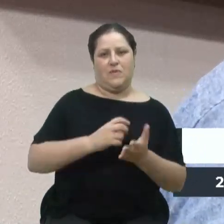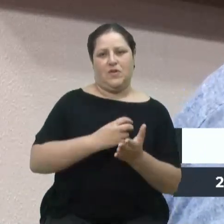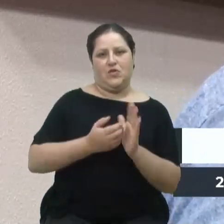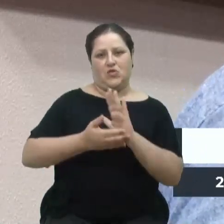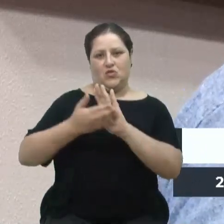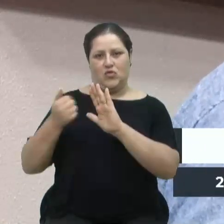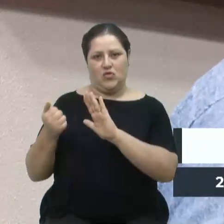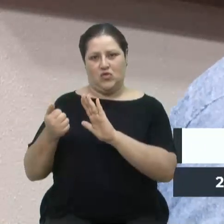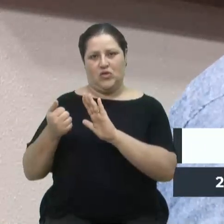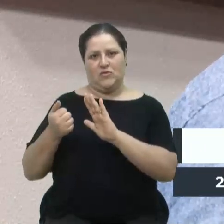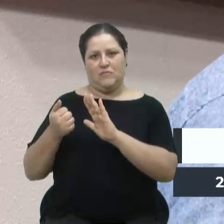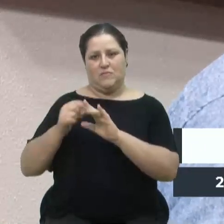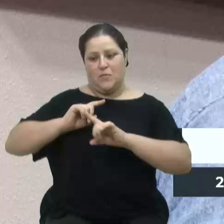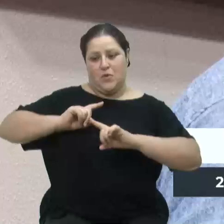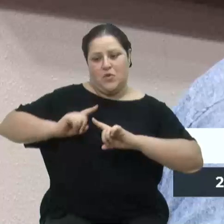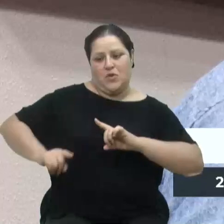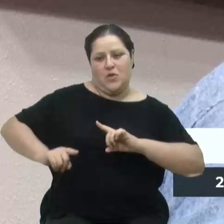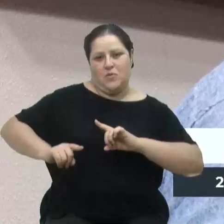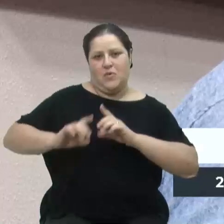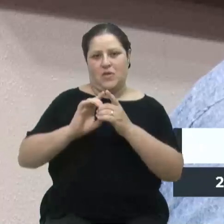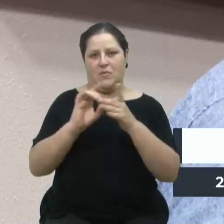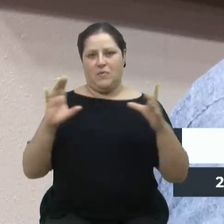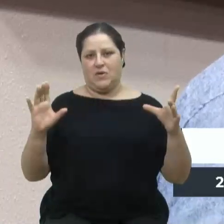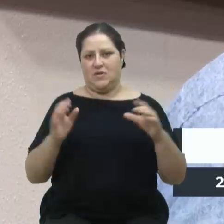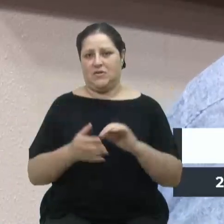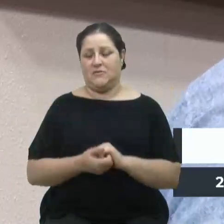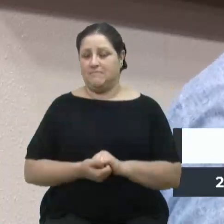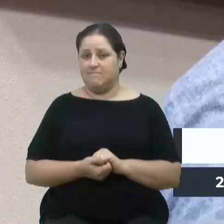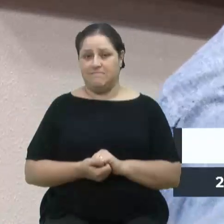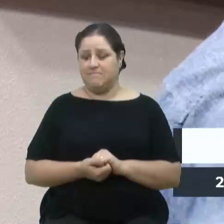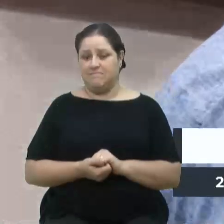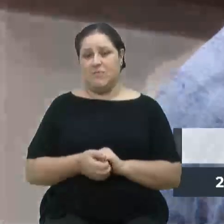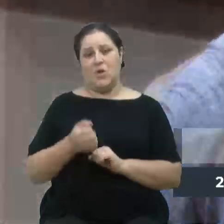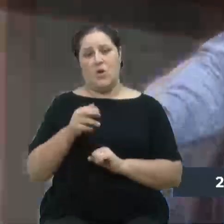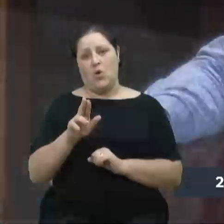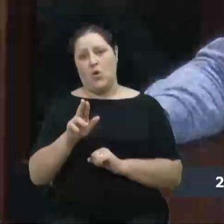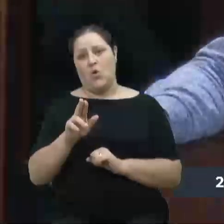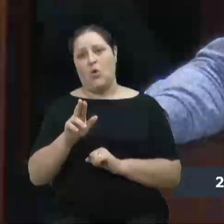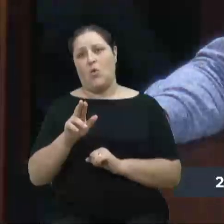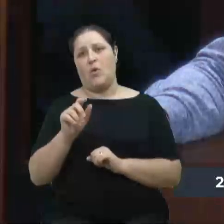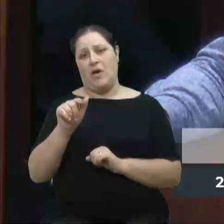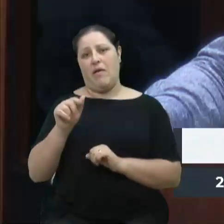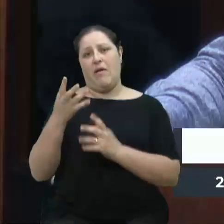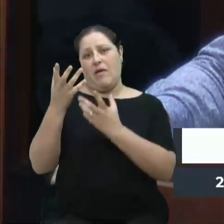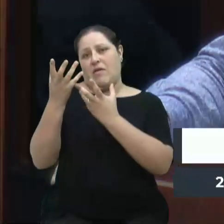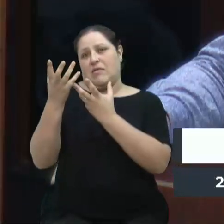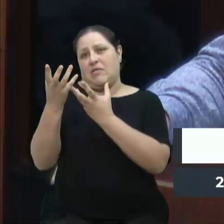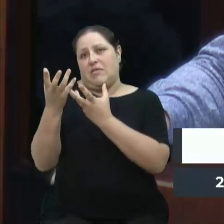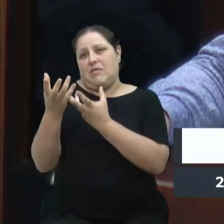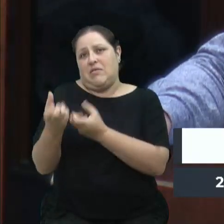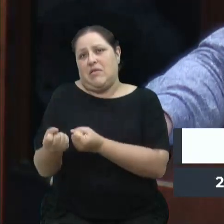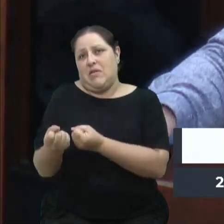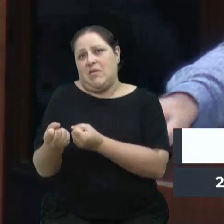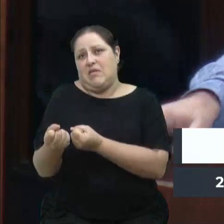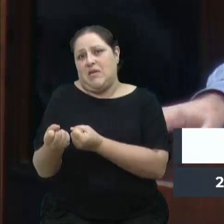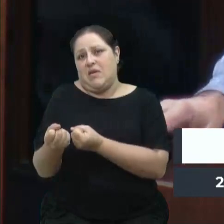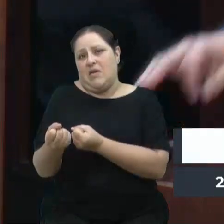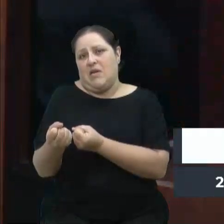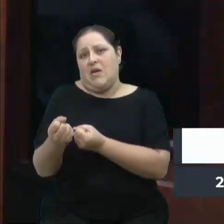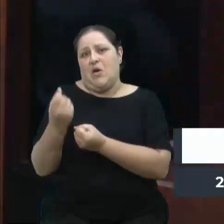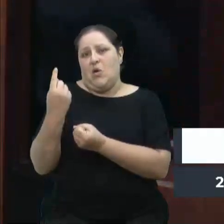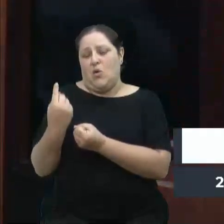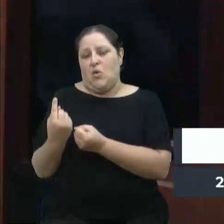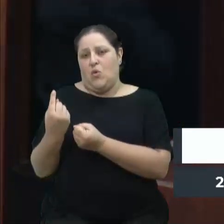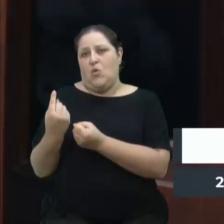que cerceiem a democracia. Como é a admissibilidade de um ato e de